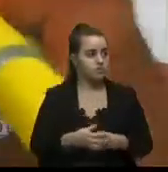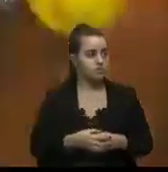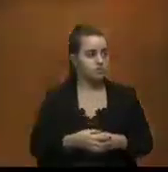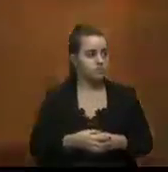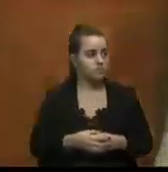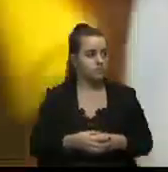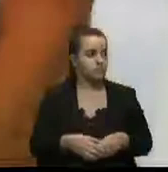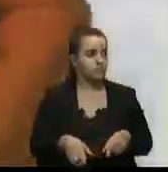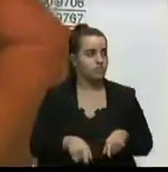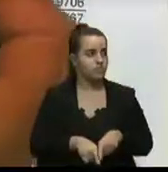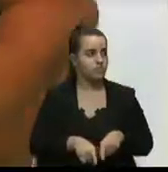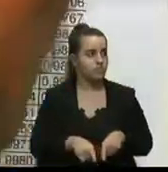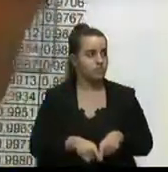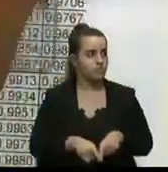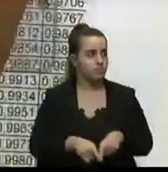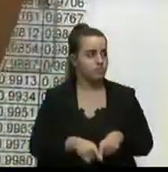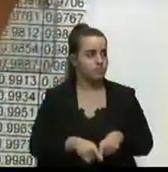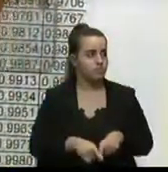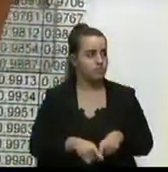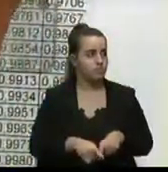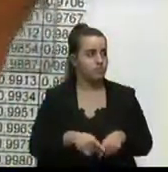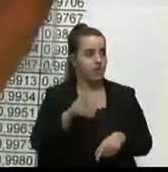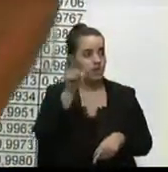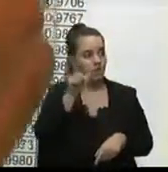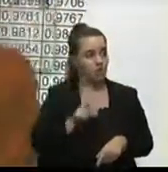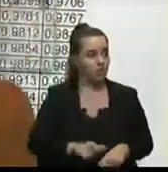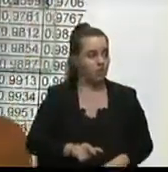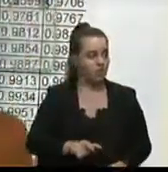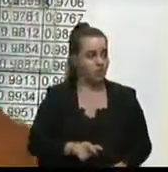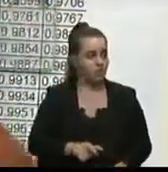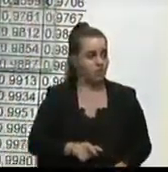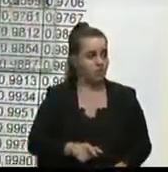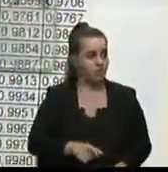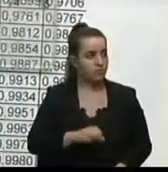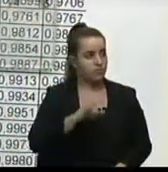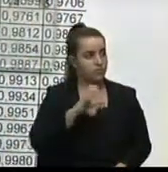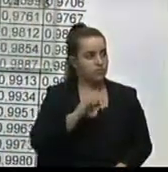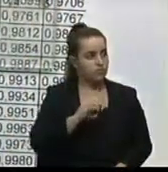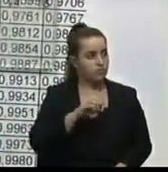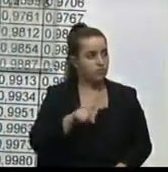1,6 e pertence à coluna do